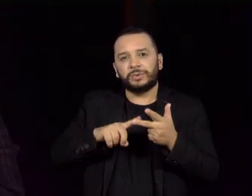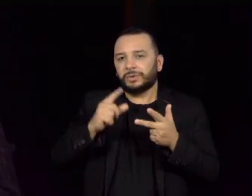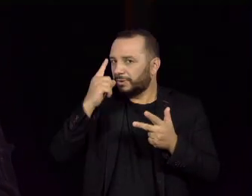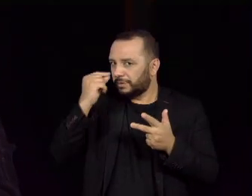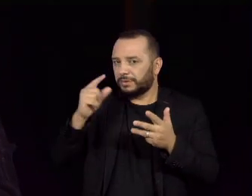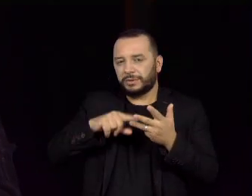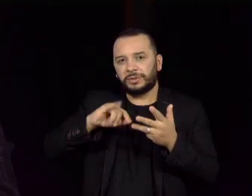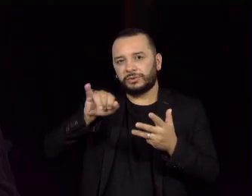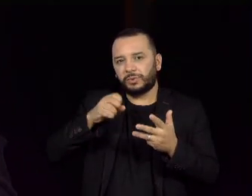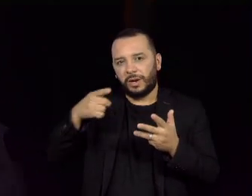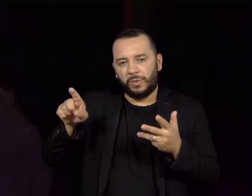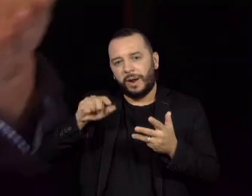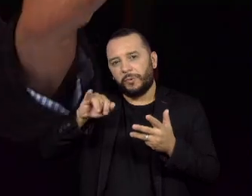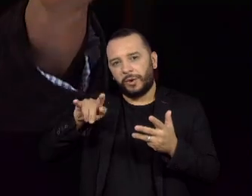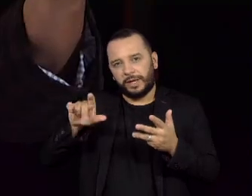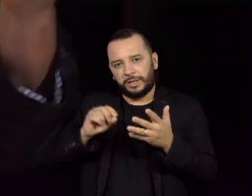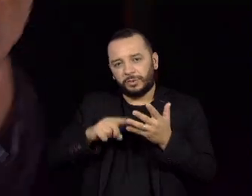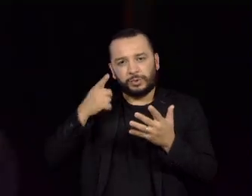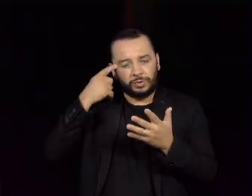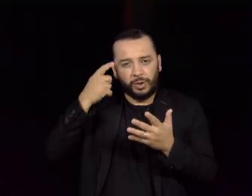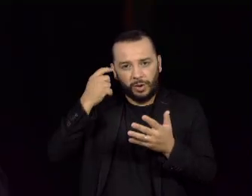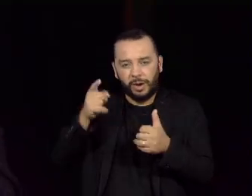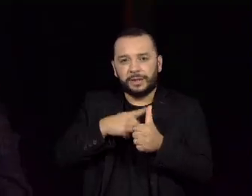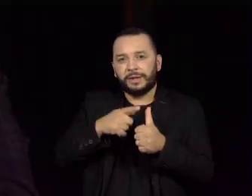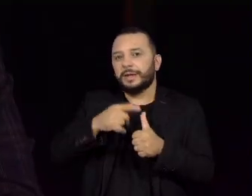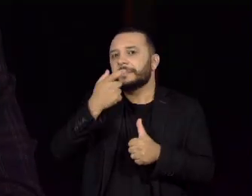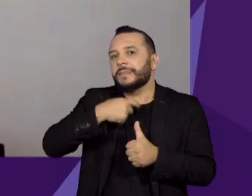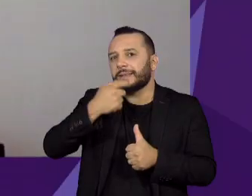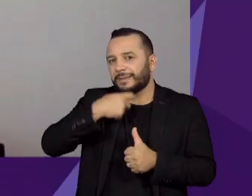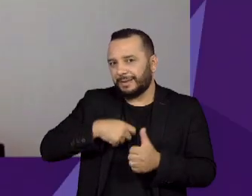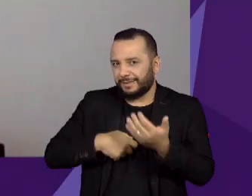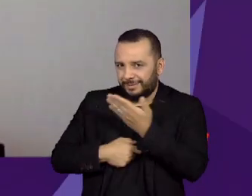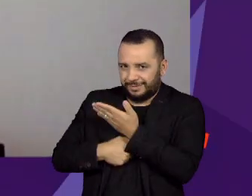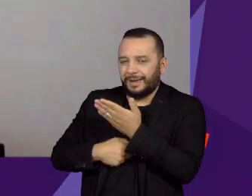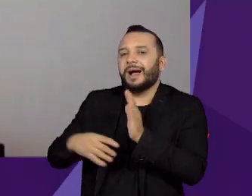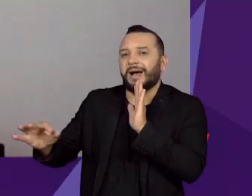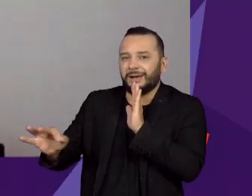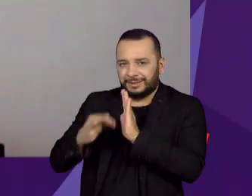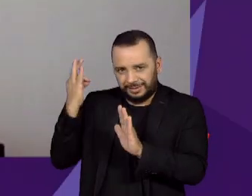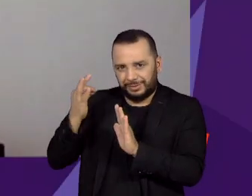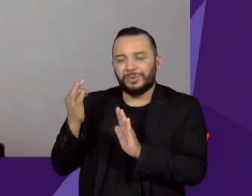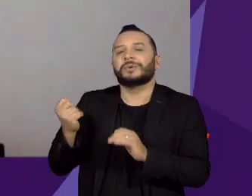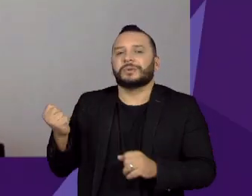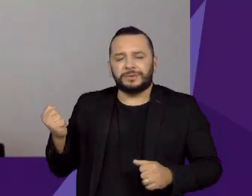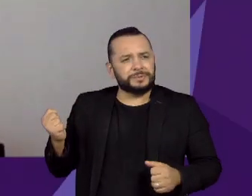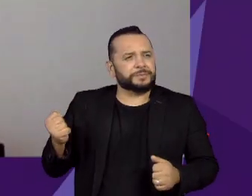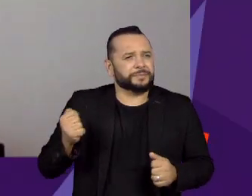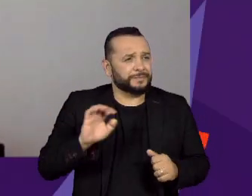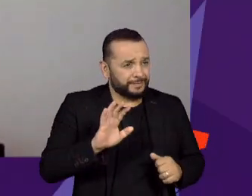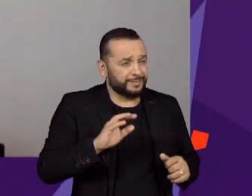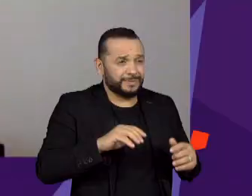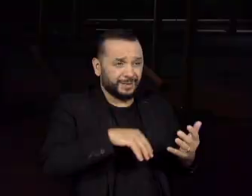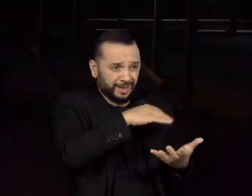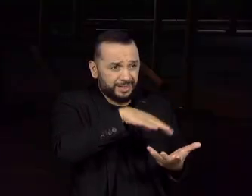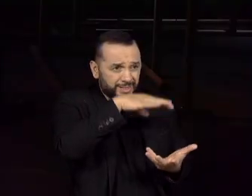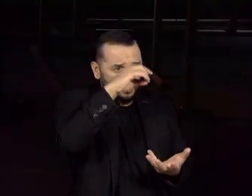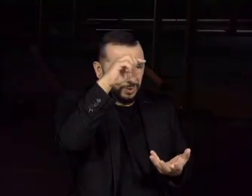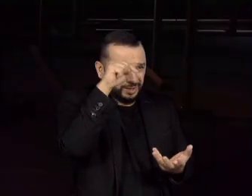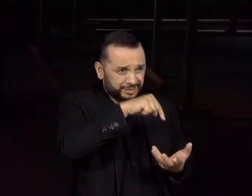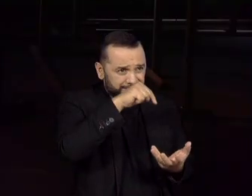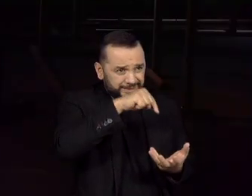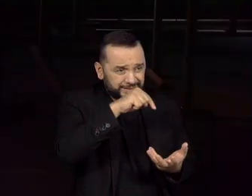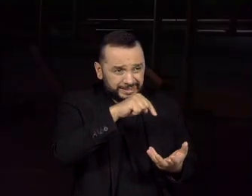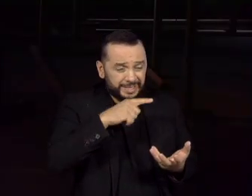João Amoedo, João Dória e pelo meu convidado, o Mandetta. O Mandetta, a democracia está